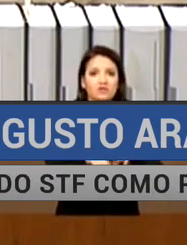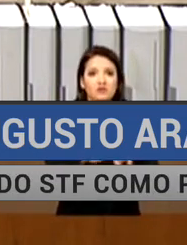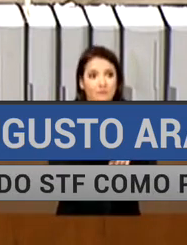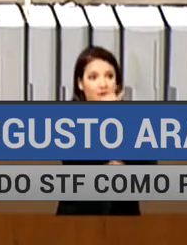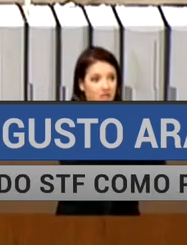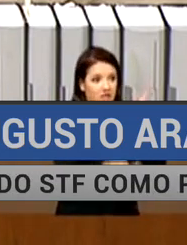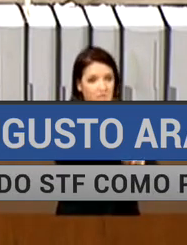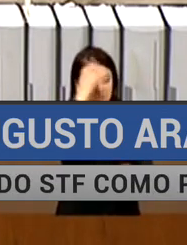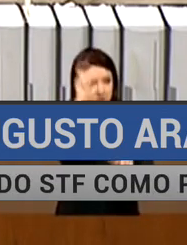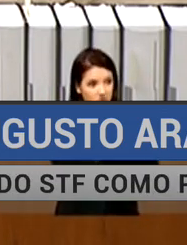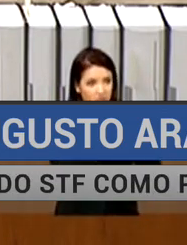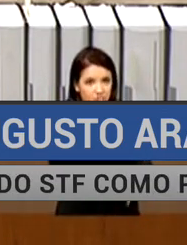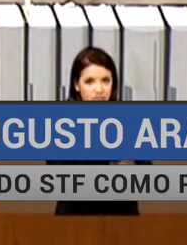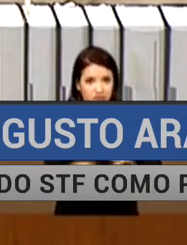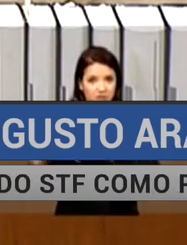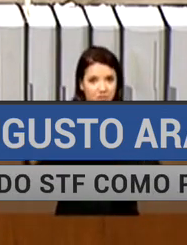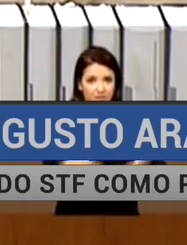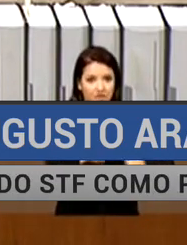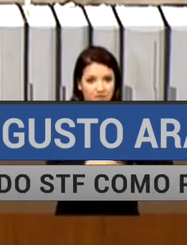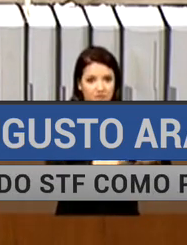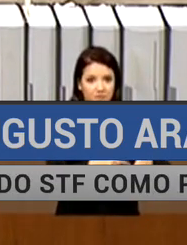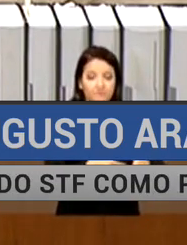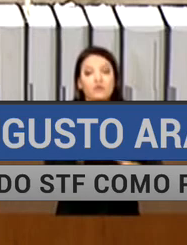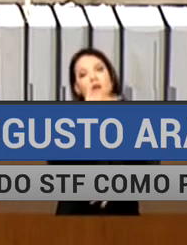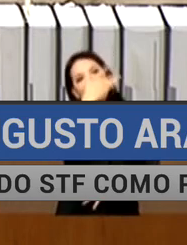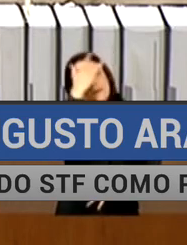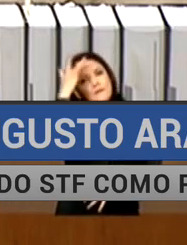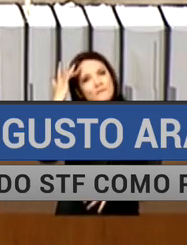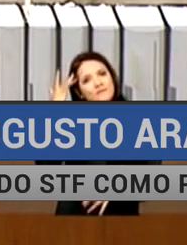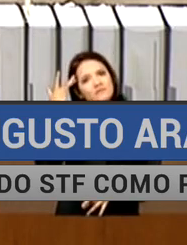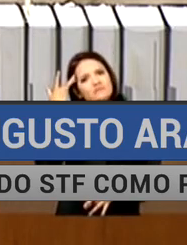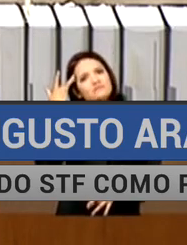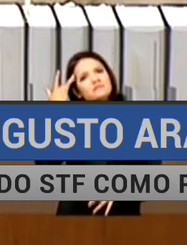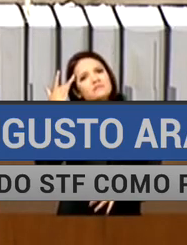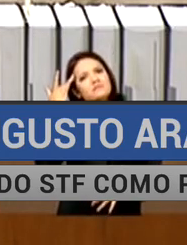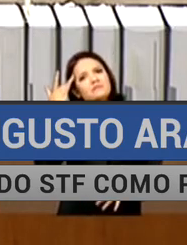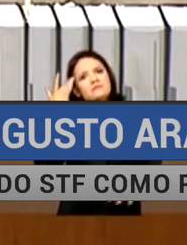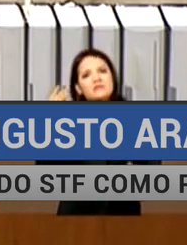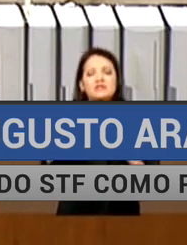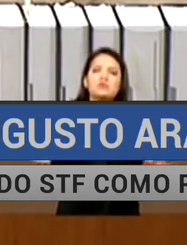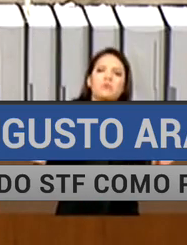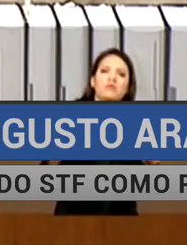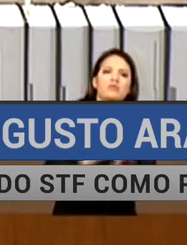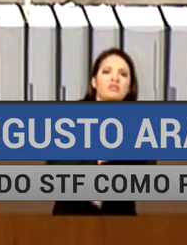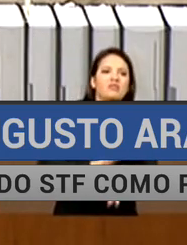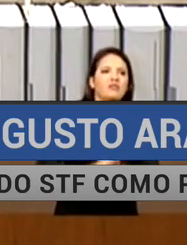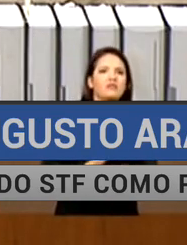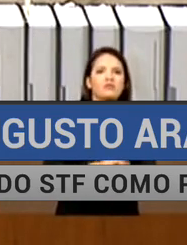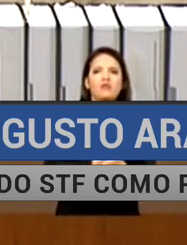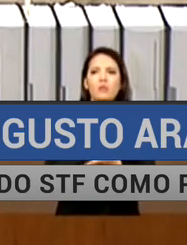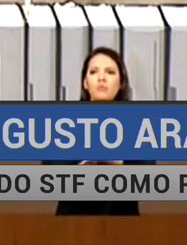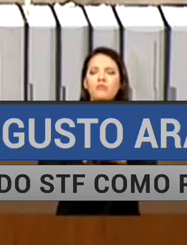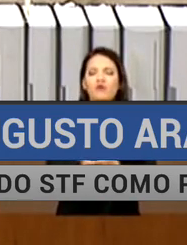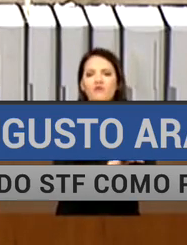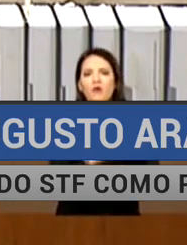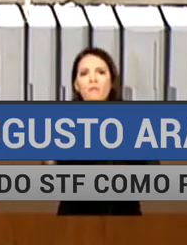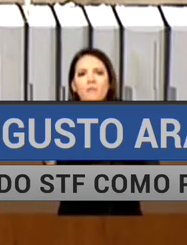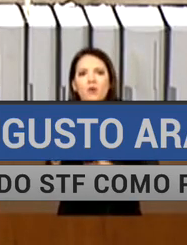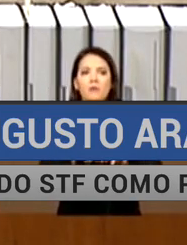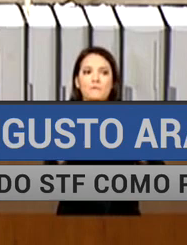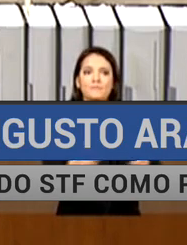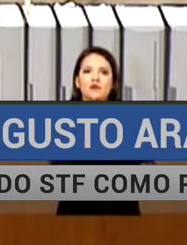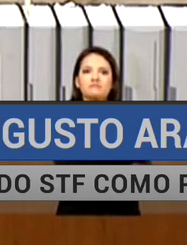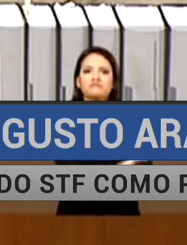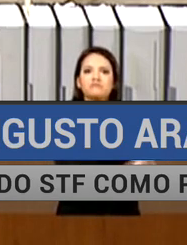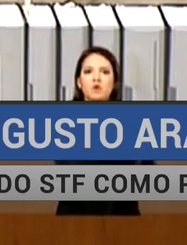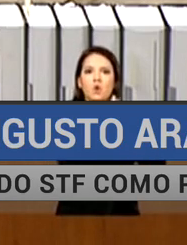ou compuseram as pessoas passam as instituições permanecem portanto